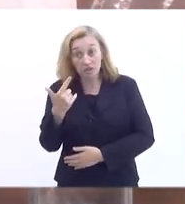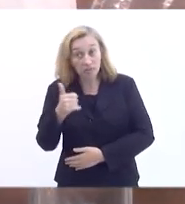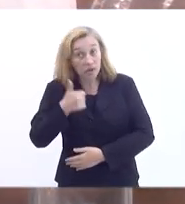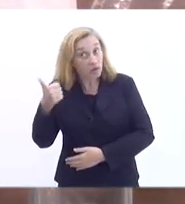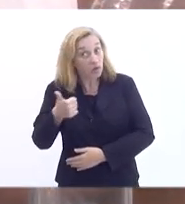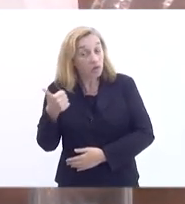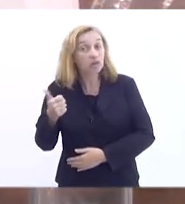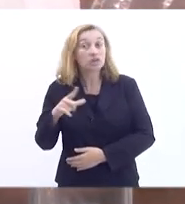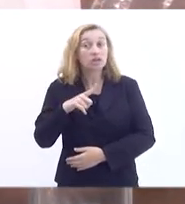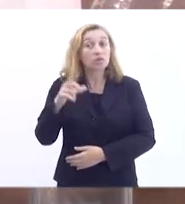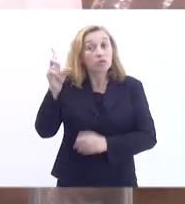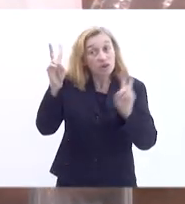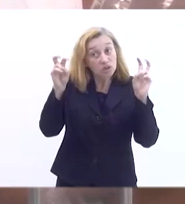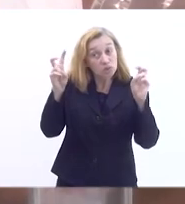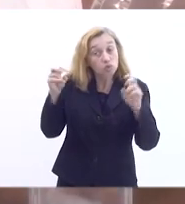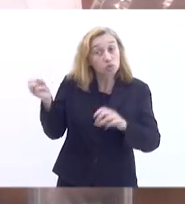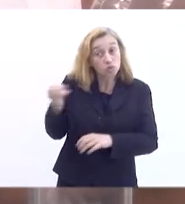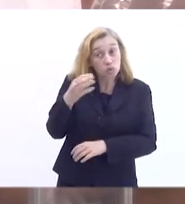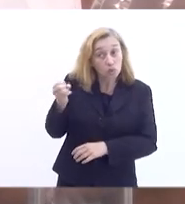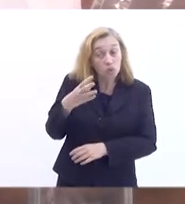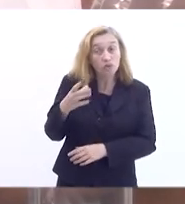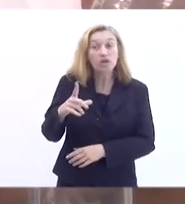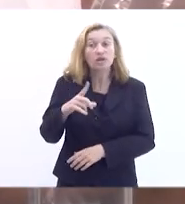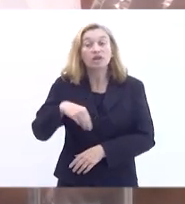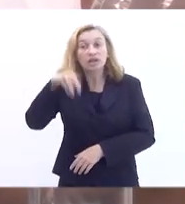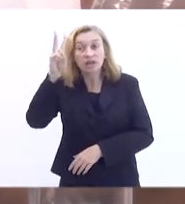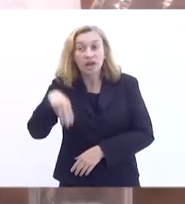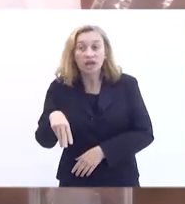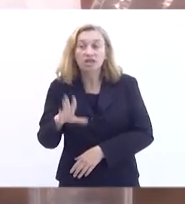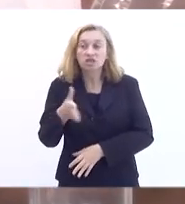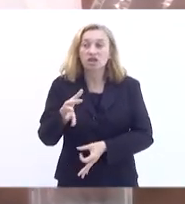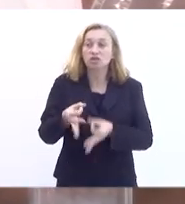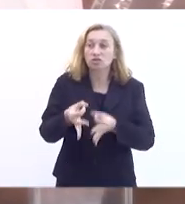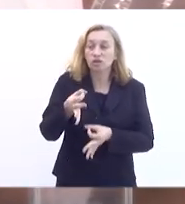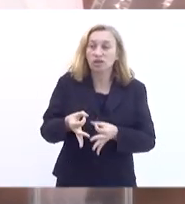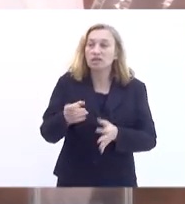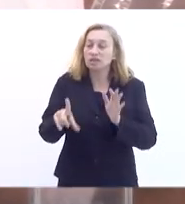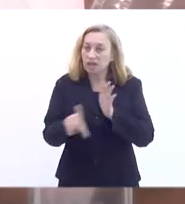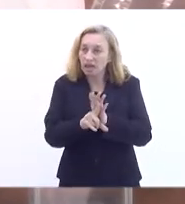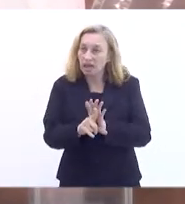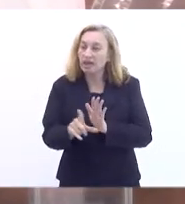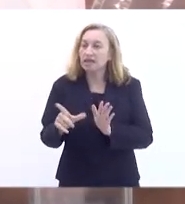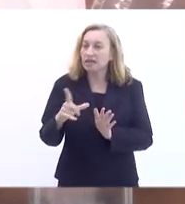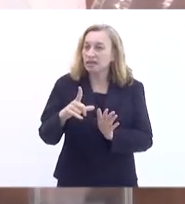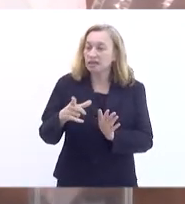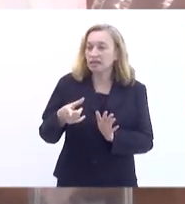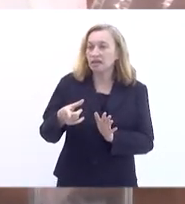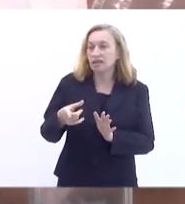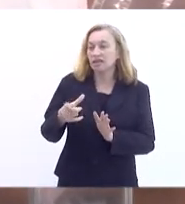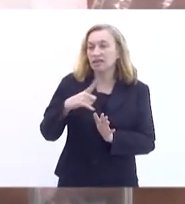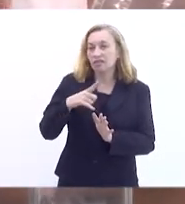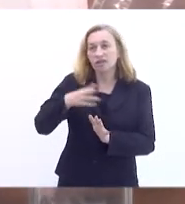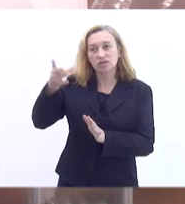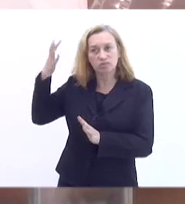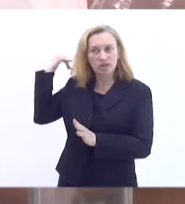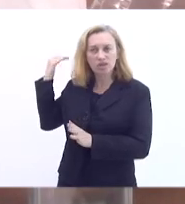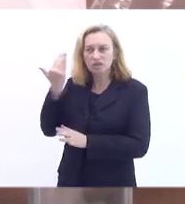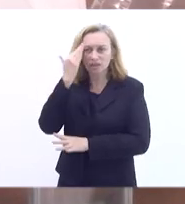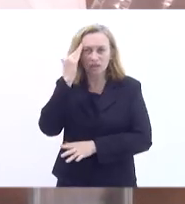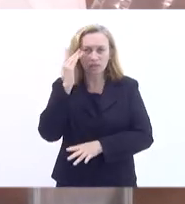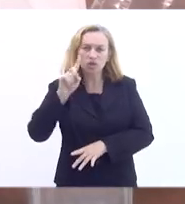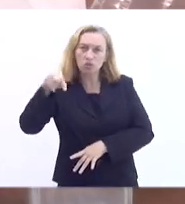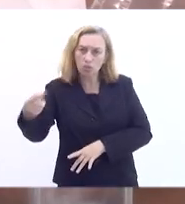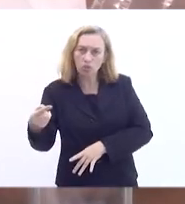isso aí porque existe um fato novo tendo em vista que quem tem trânsito em julgado se essa lei existisse antigamente a um entendimento seria